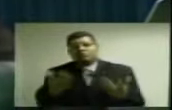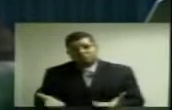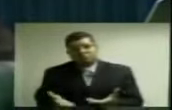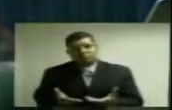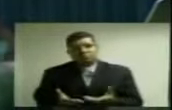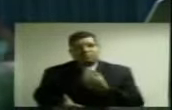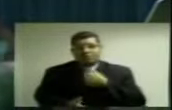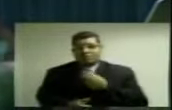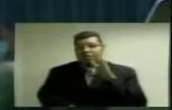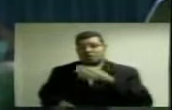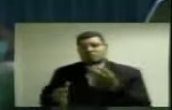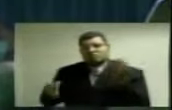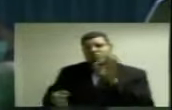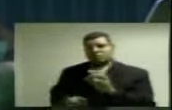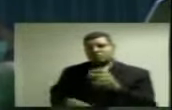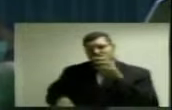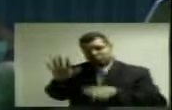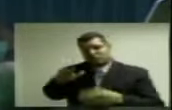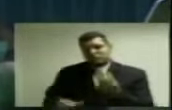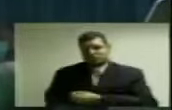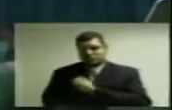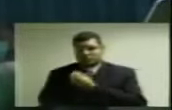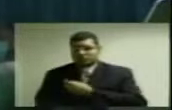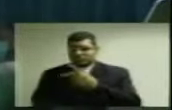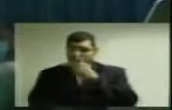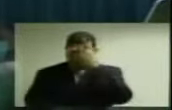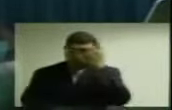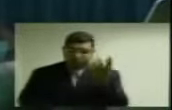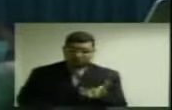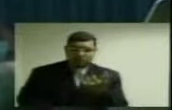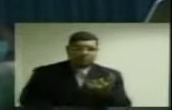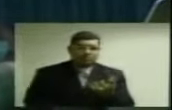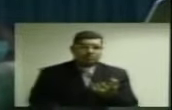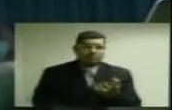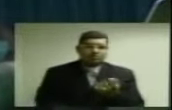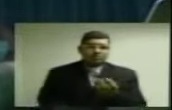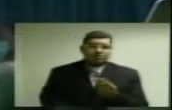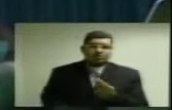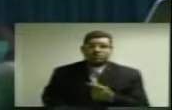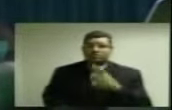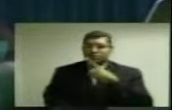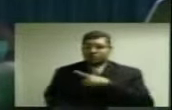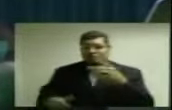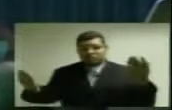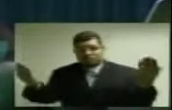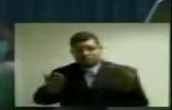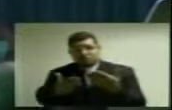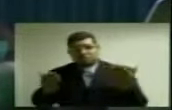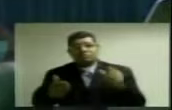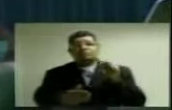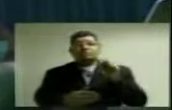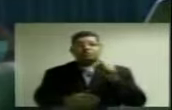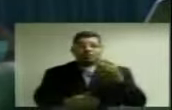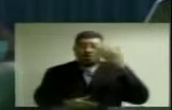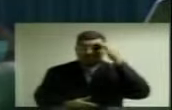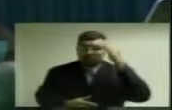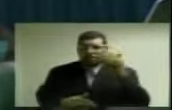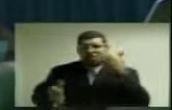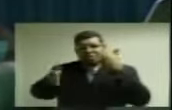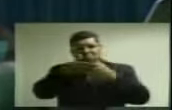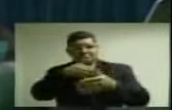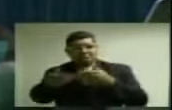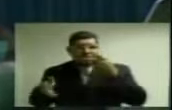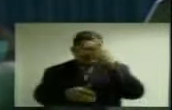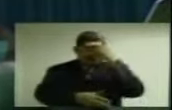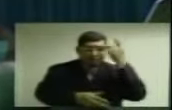Estado. E é justamente em defesa da vida desse cidadão que age quem entende que